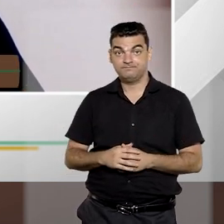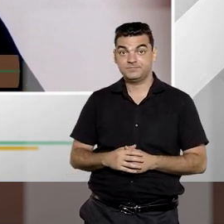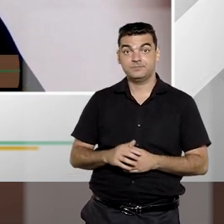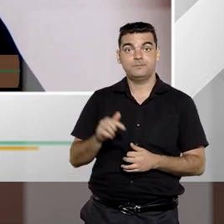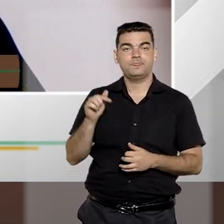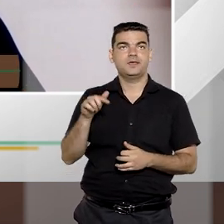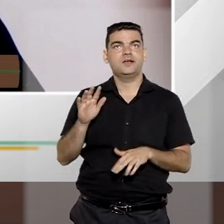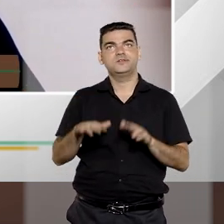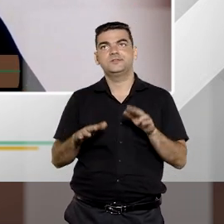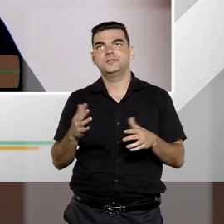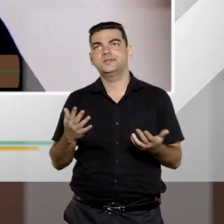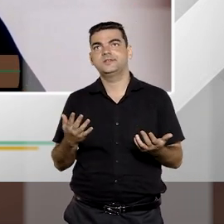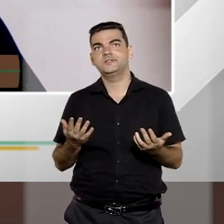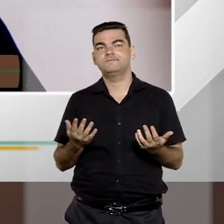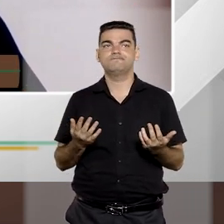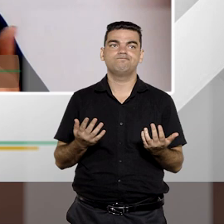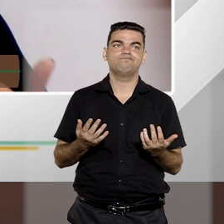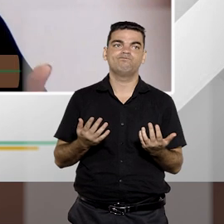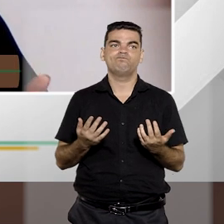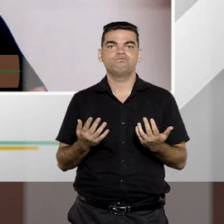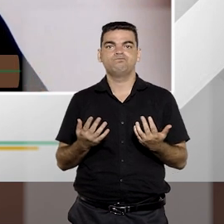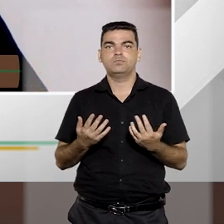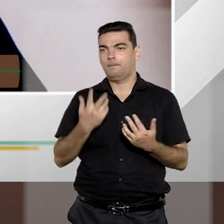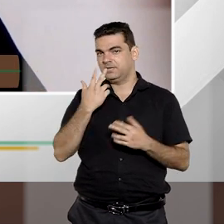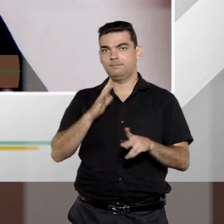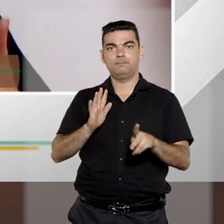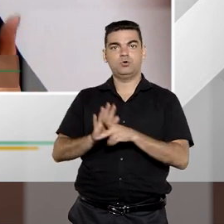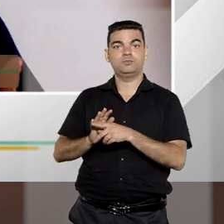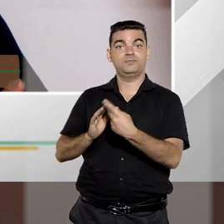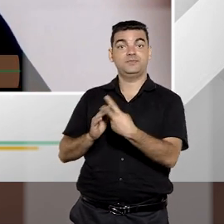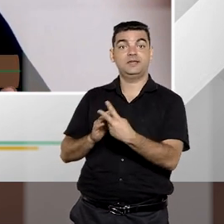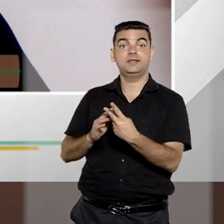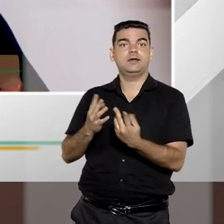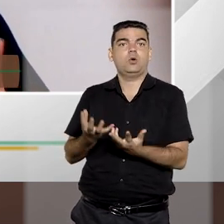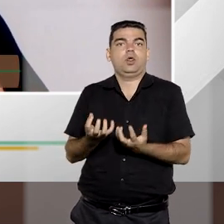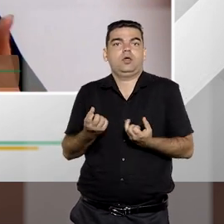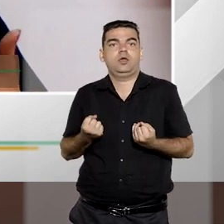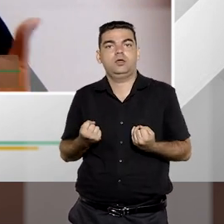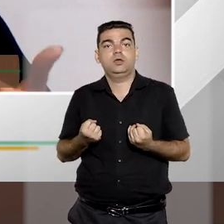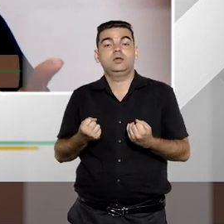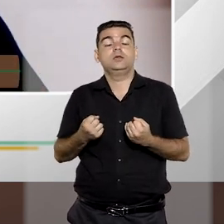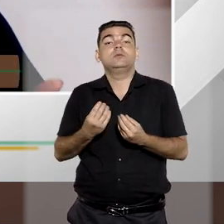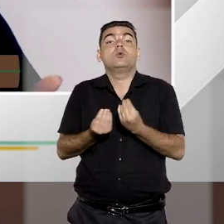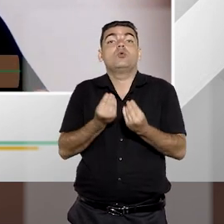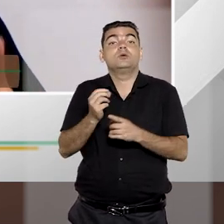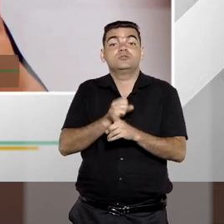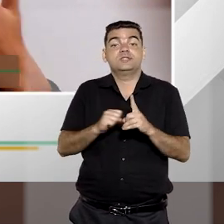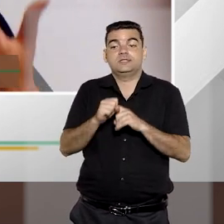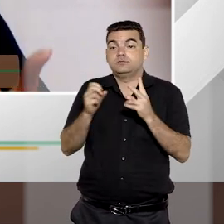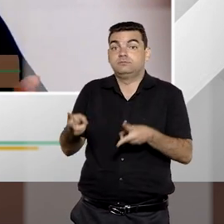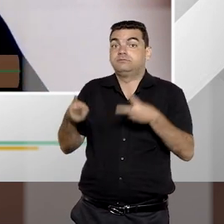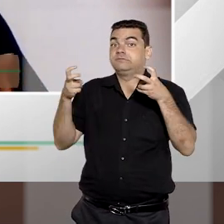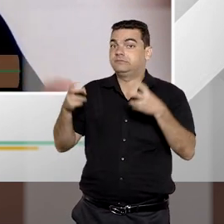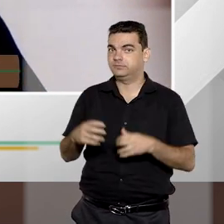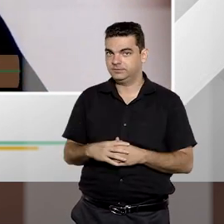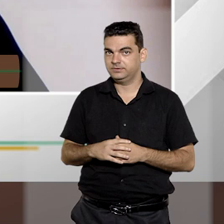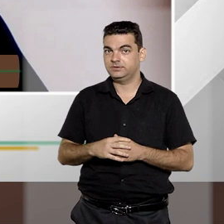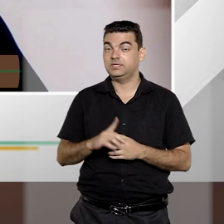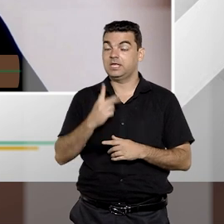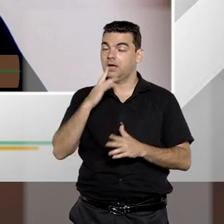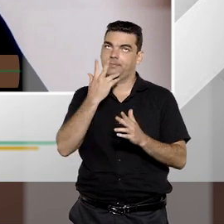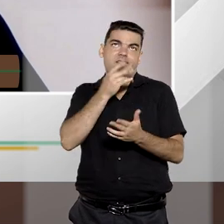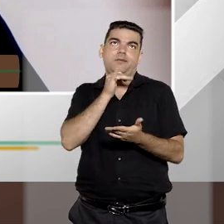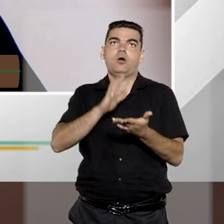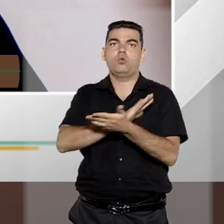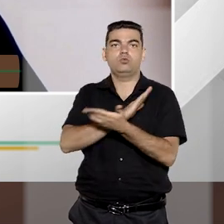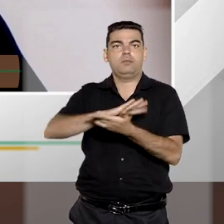tem a ver muitas vezes com a questão mesmo de pertencimento, de acolhimento e de percepções acerca de preconceitos e